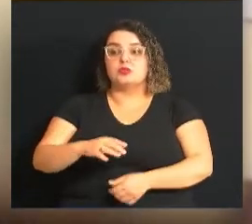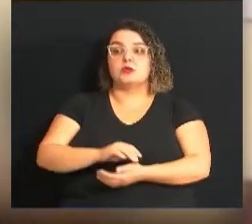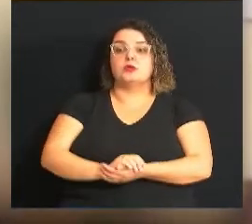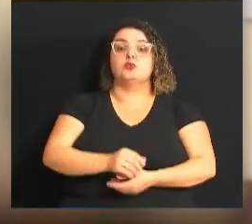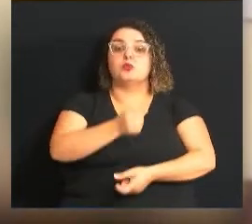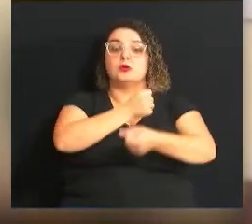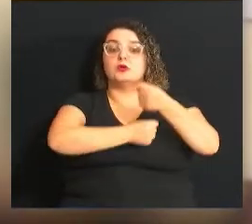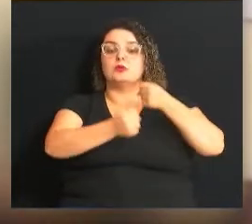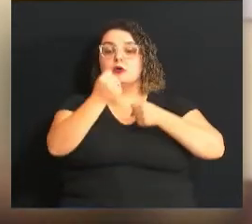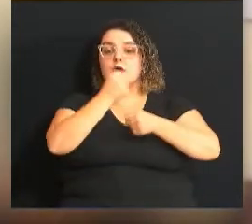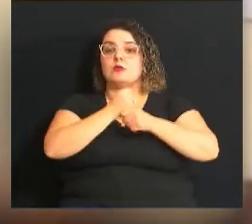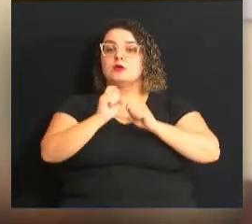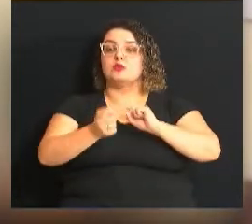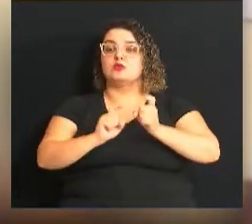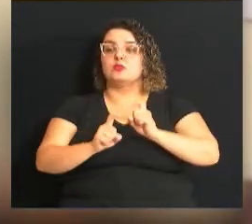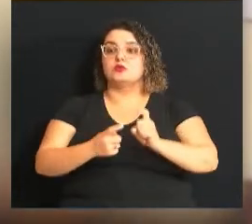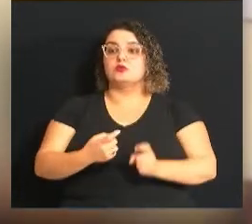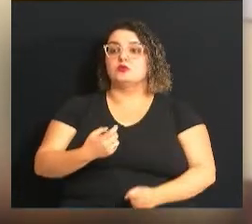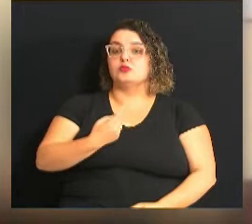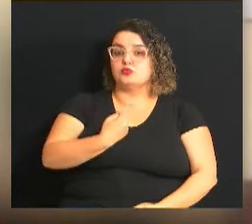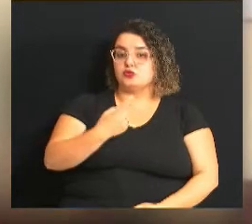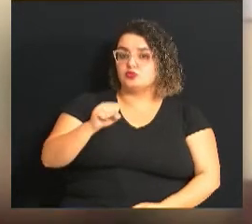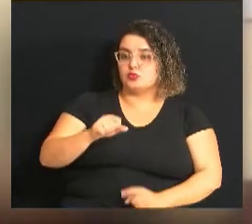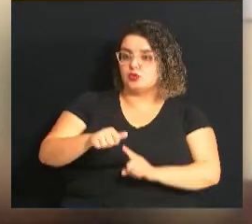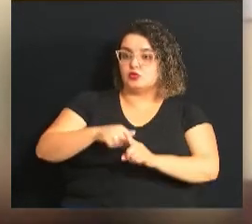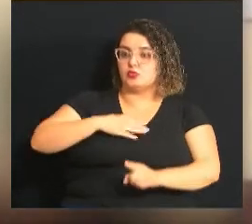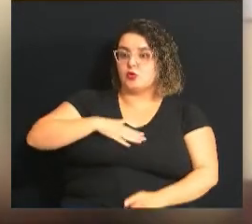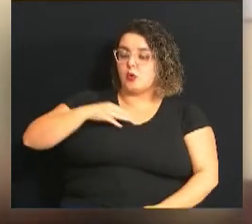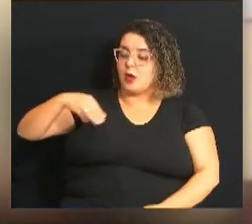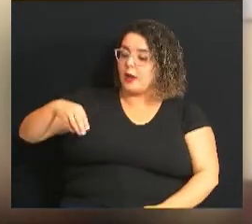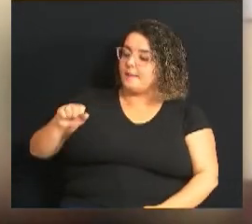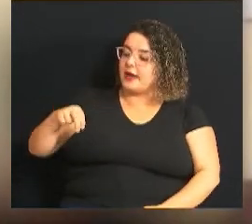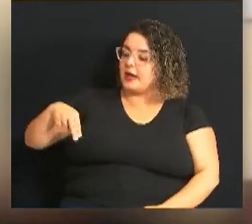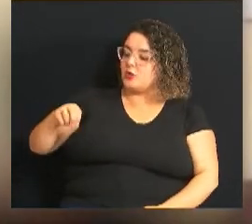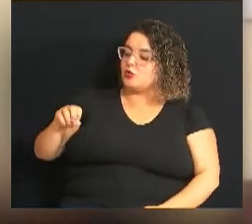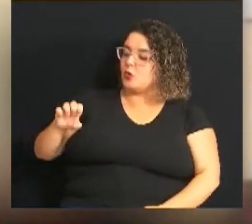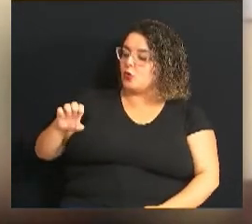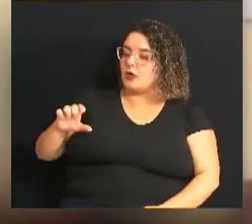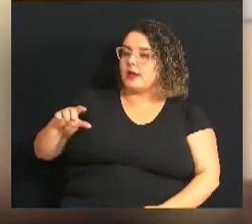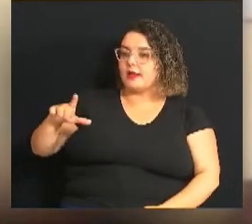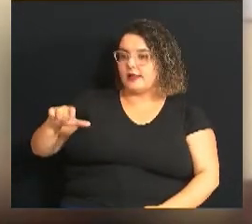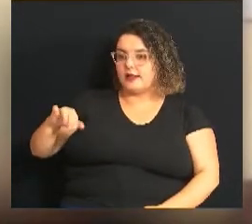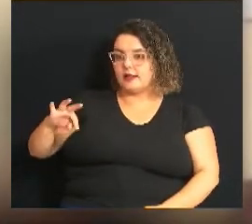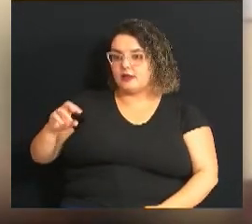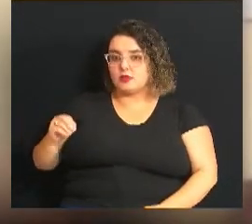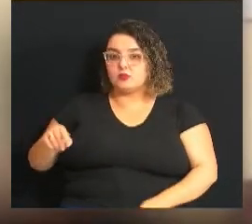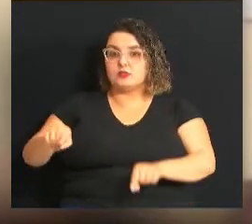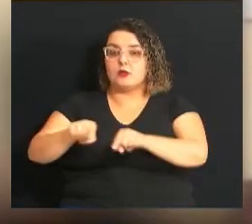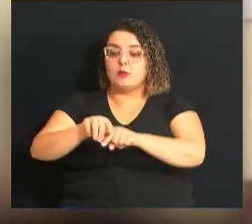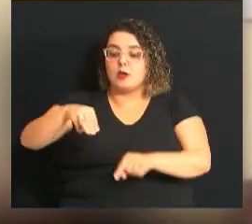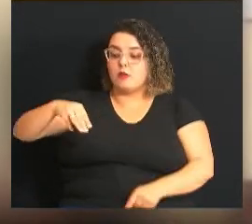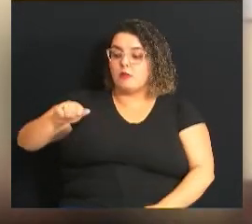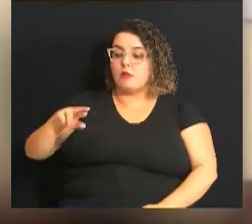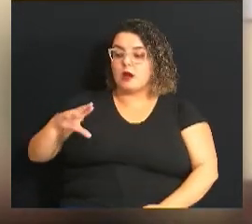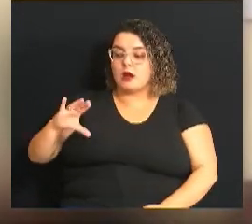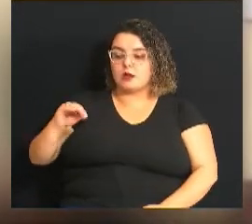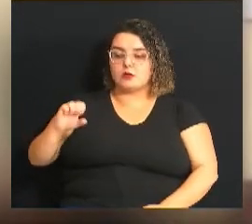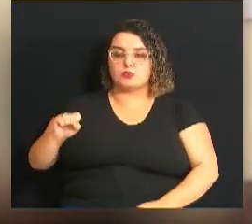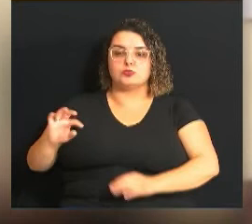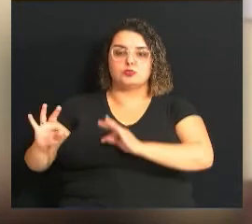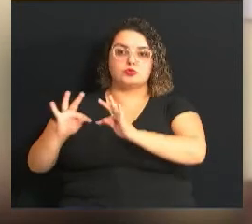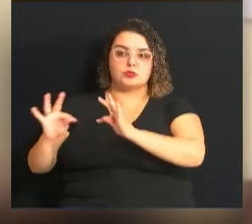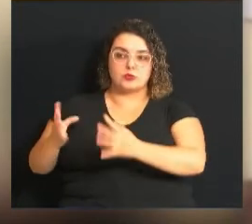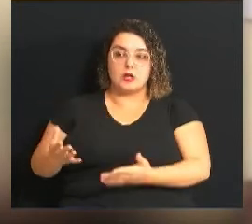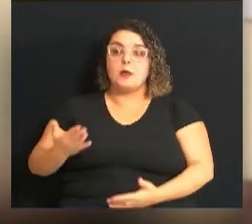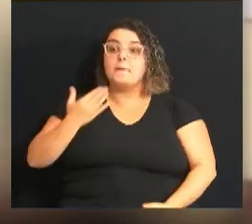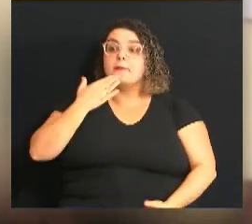uma reunião com o presidente da Sanasa, Manuelito, com o Marcos, técnico, pedindo essa subadutora, pedindo